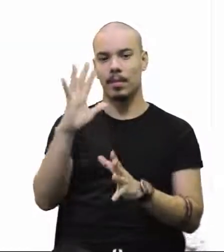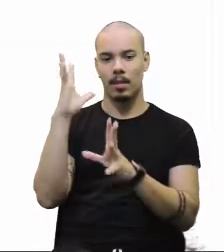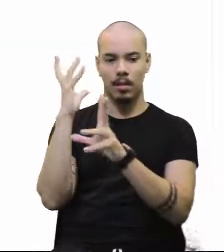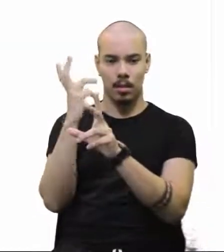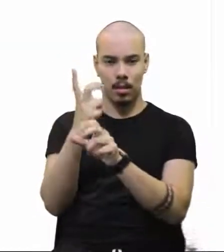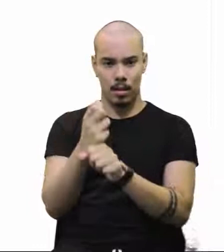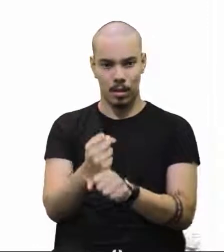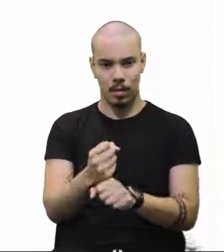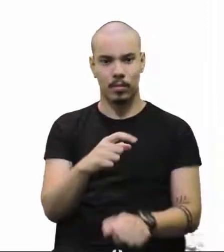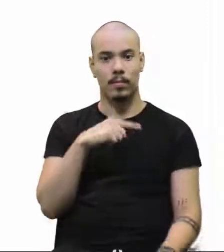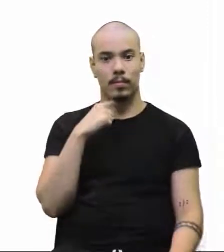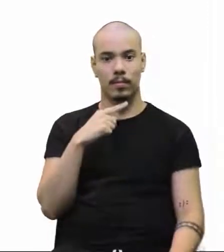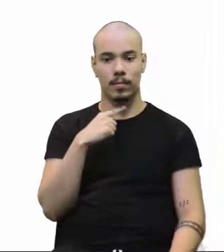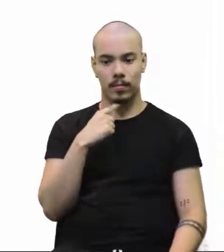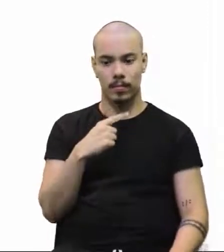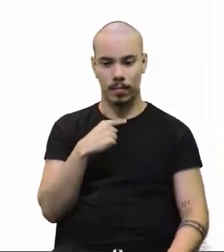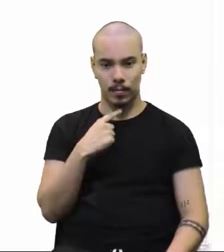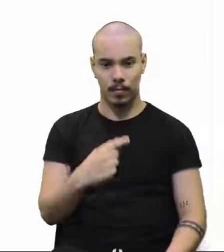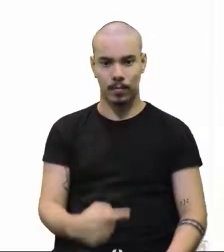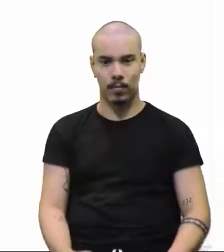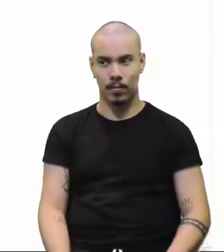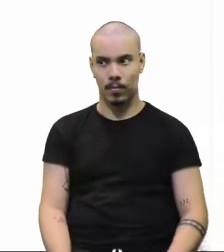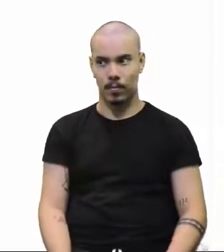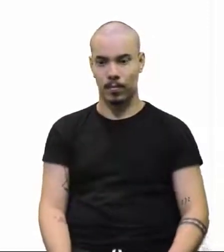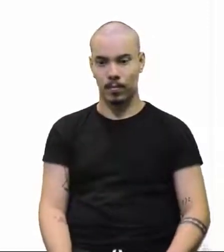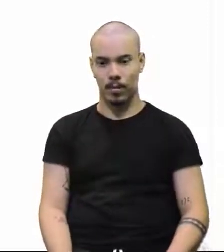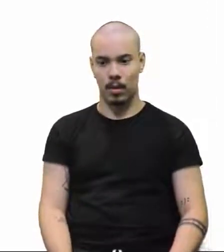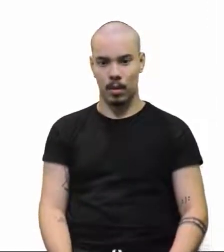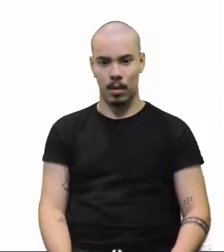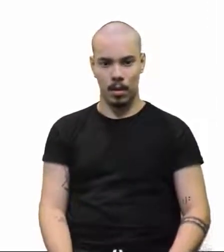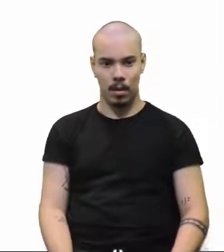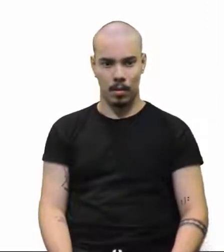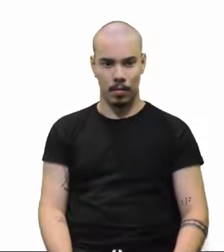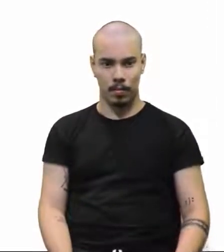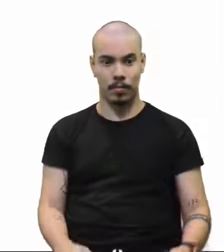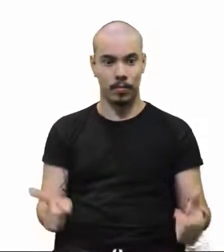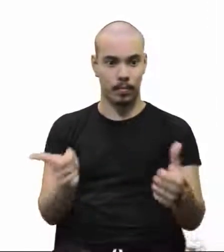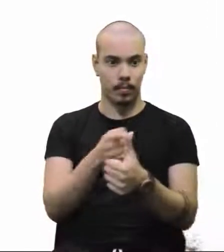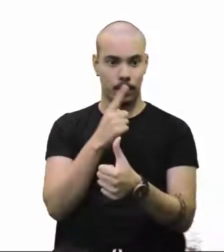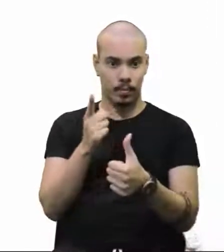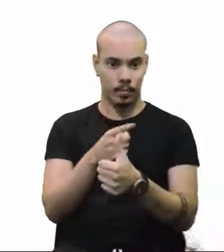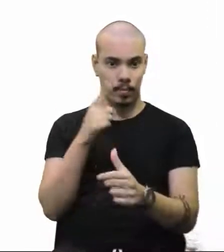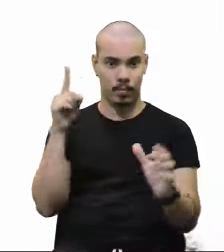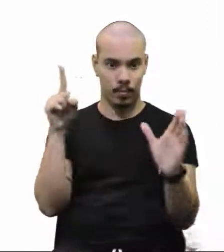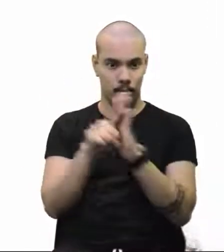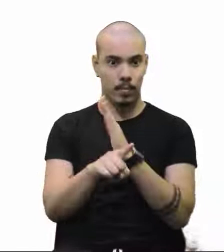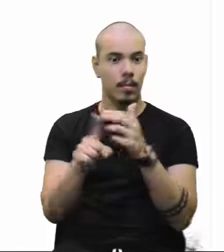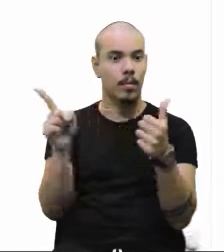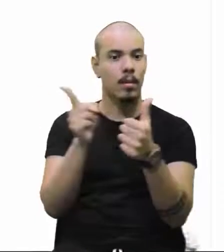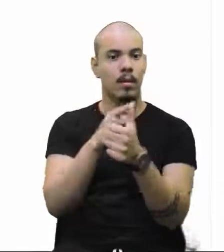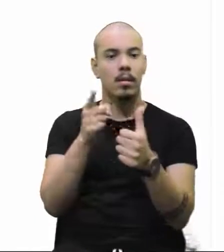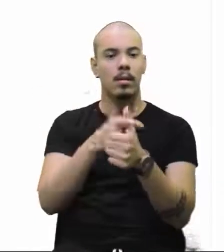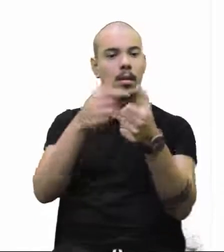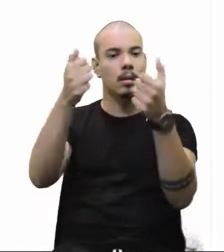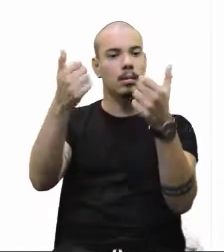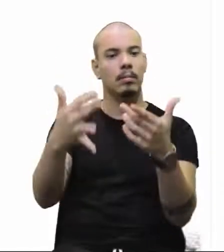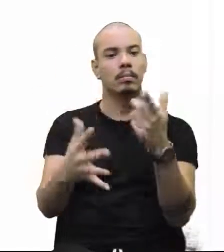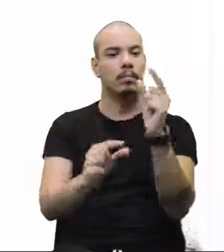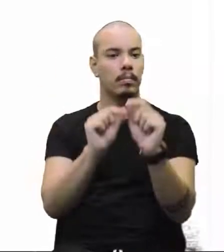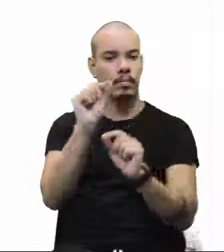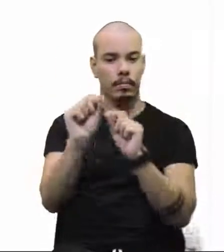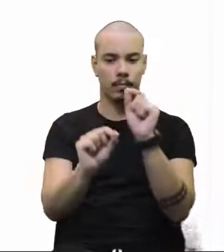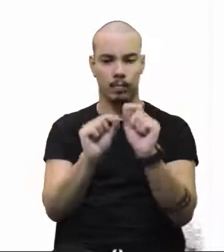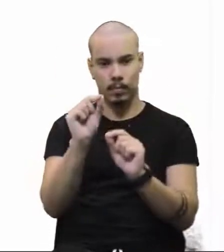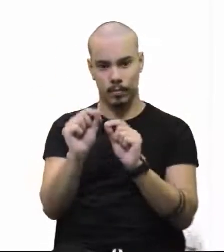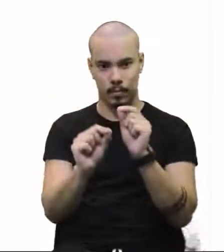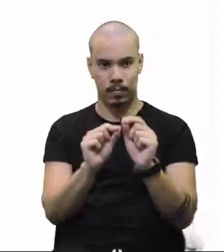revisão, né, tirando as dúvidas. Então, primeira questão. A primeira questão, ela fala o